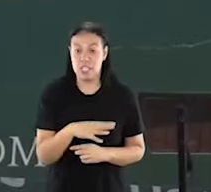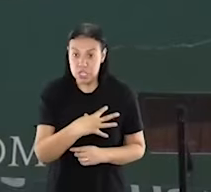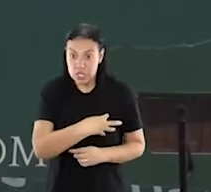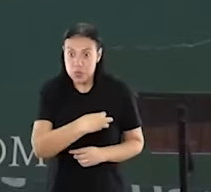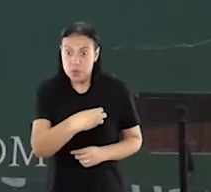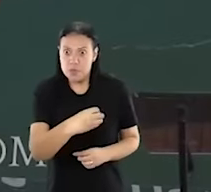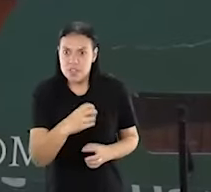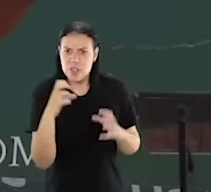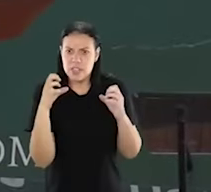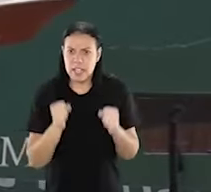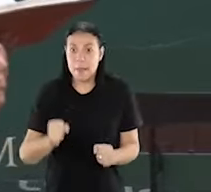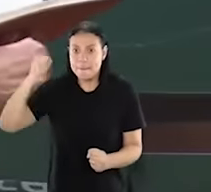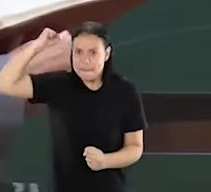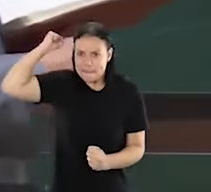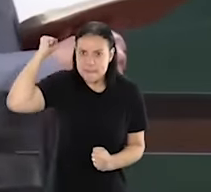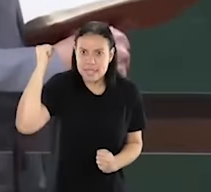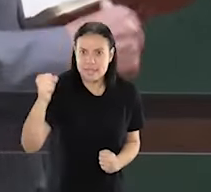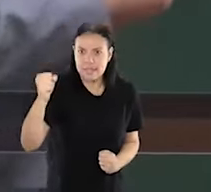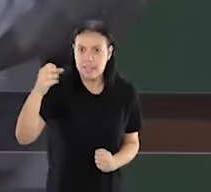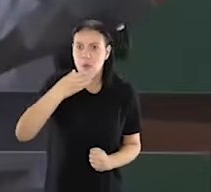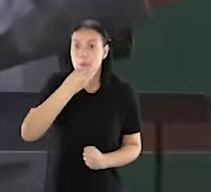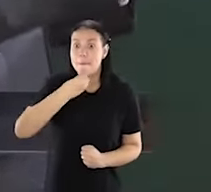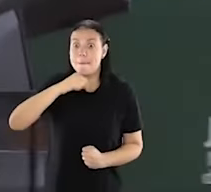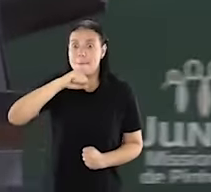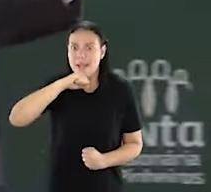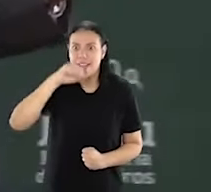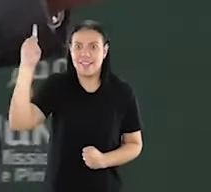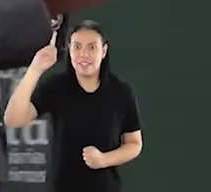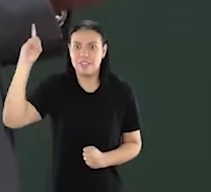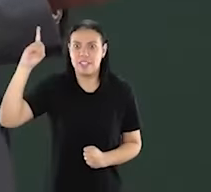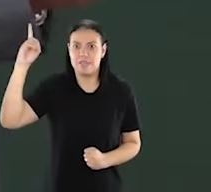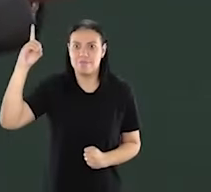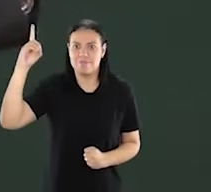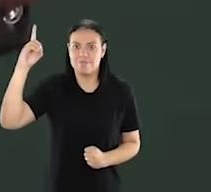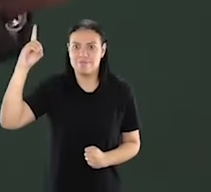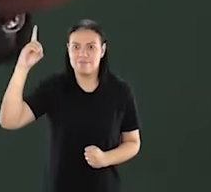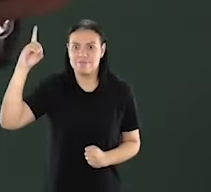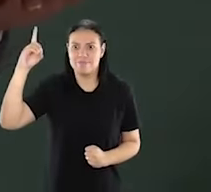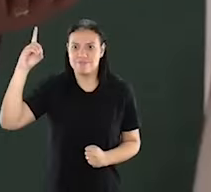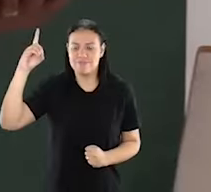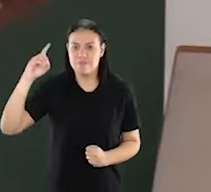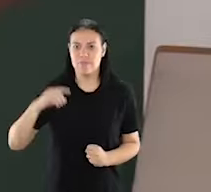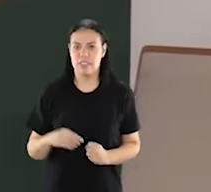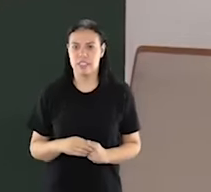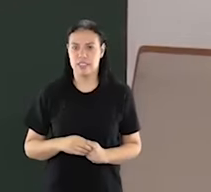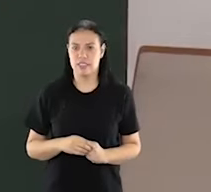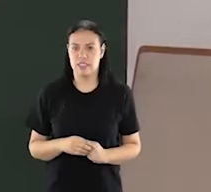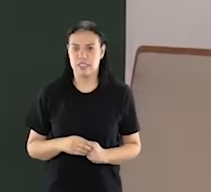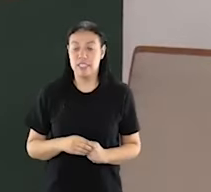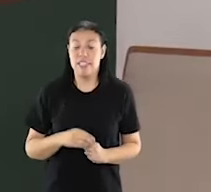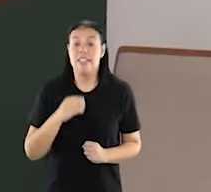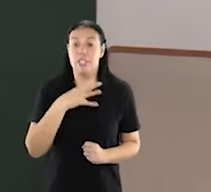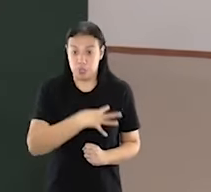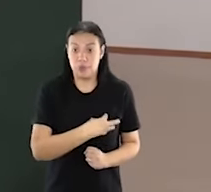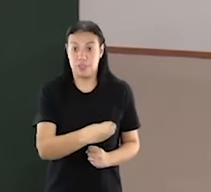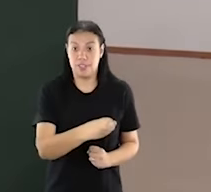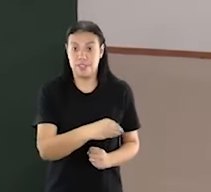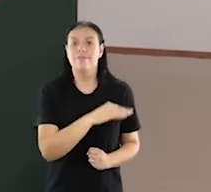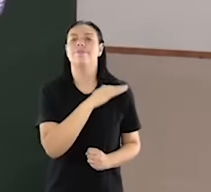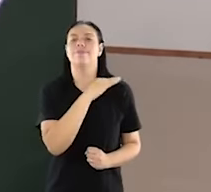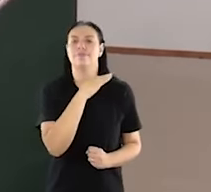quer tomar o trono do pai. E nessa batalha inglória, Absalão morre, e Davi chora, e ele que